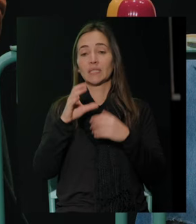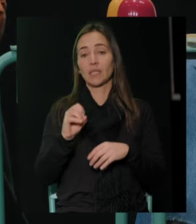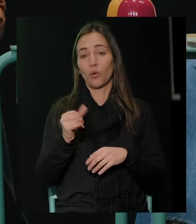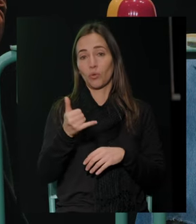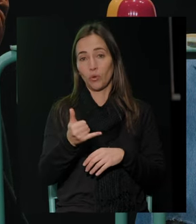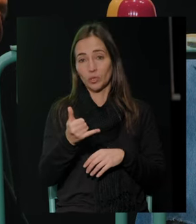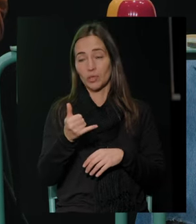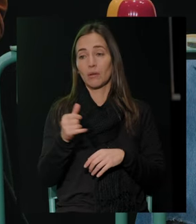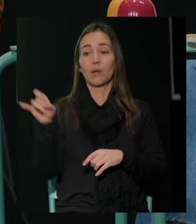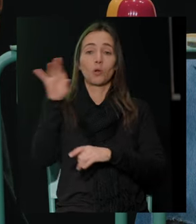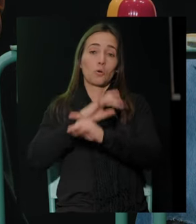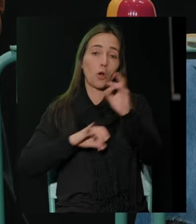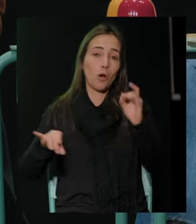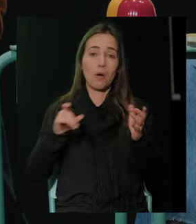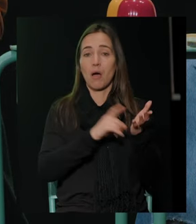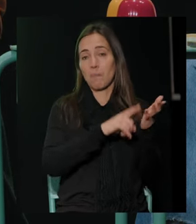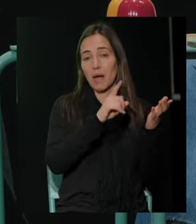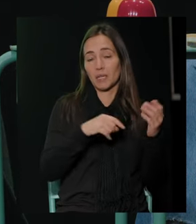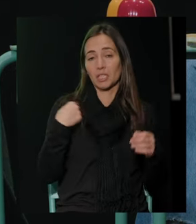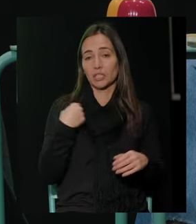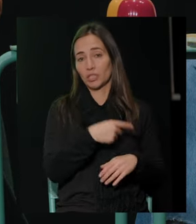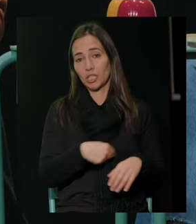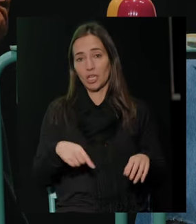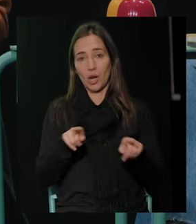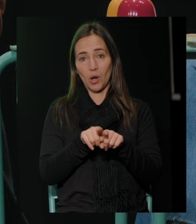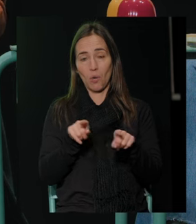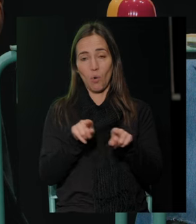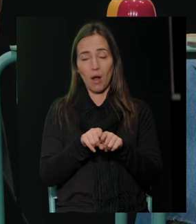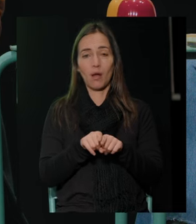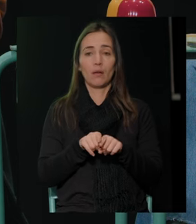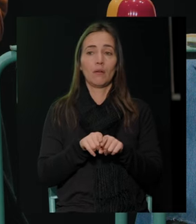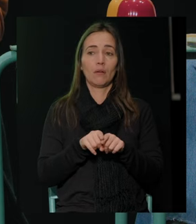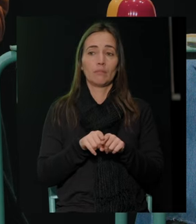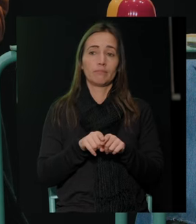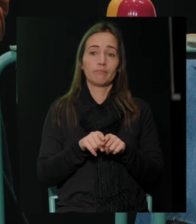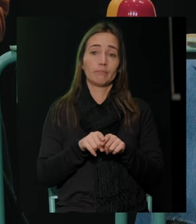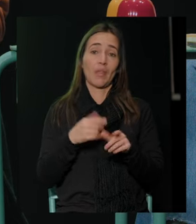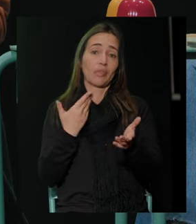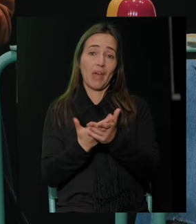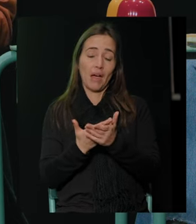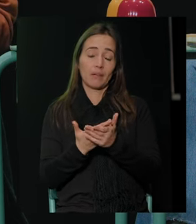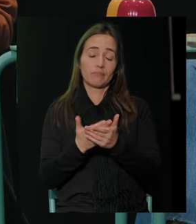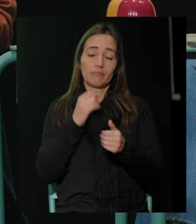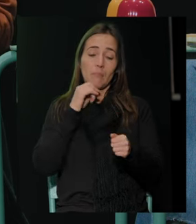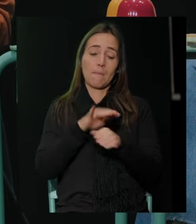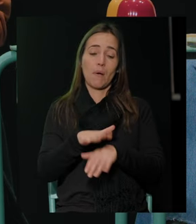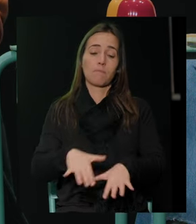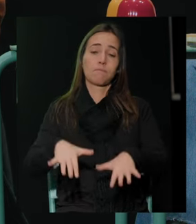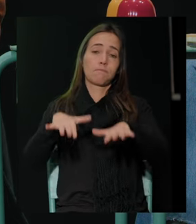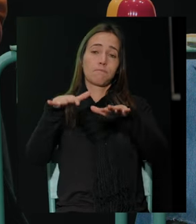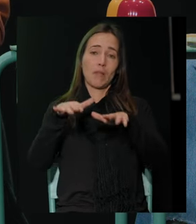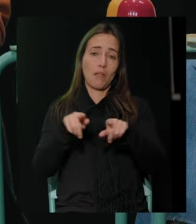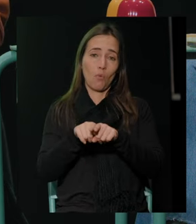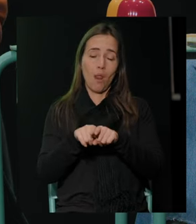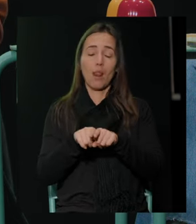aqui na Europa, ser nos Estados Unidos ou na China, o impacto na costa portuguesa será igual. Num exemplo ainda mais próximo,